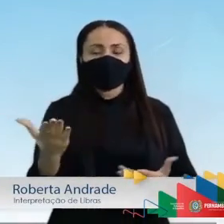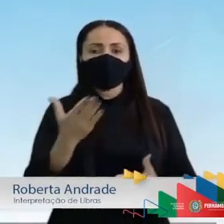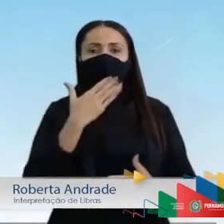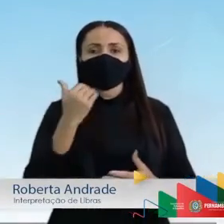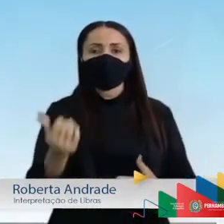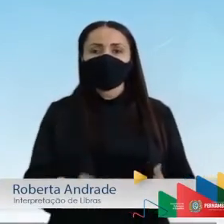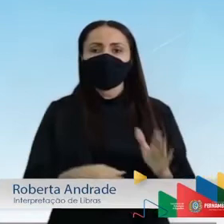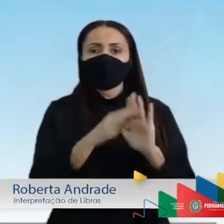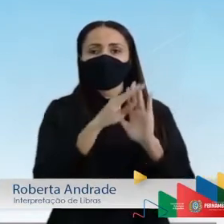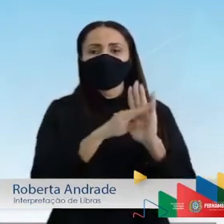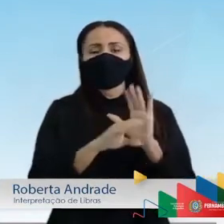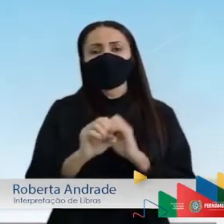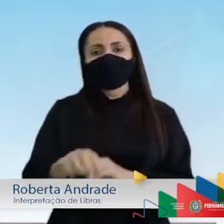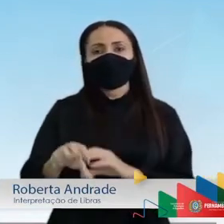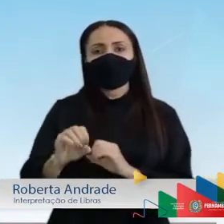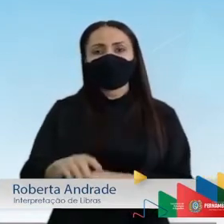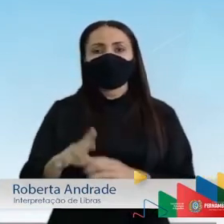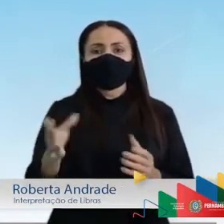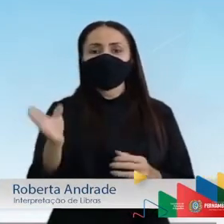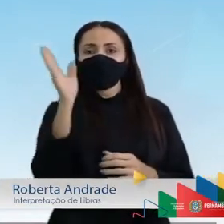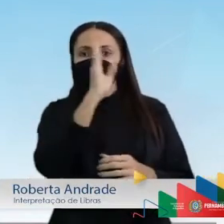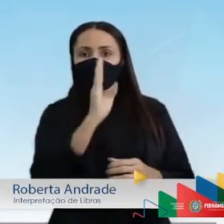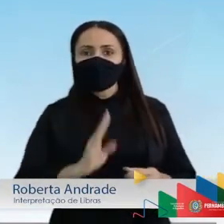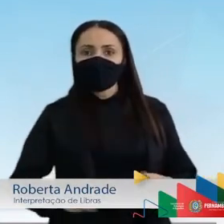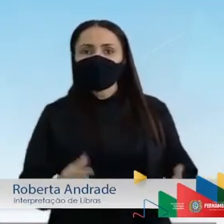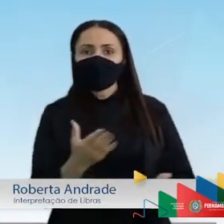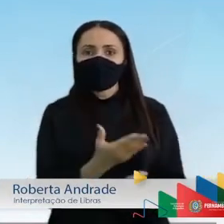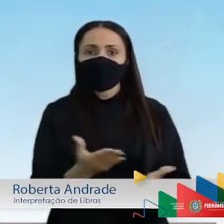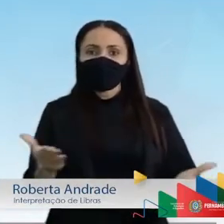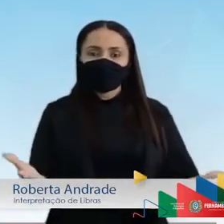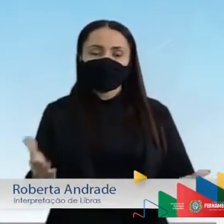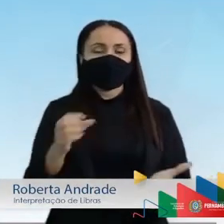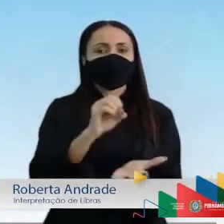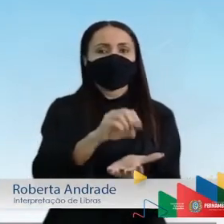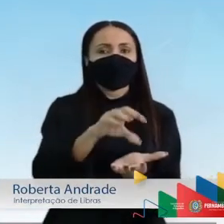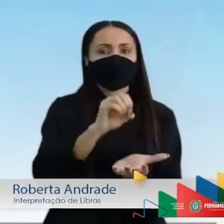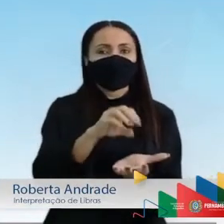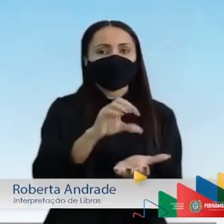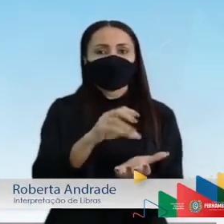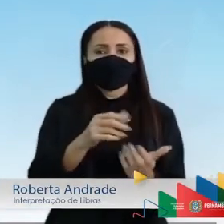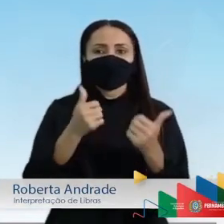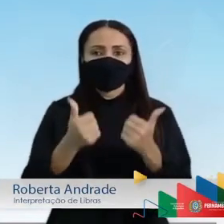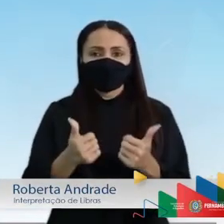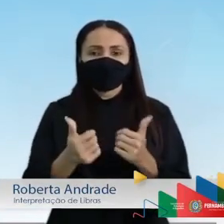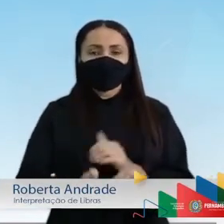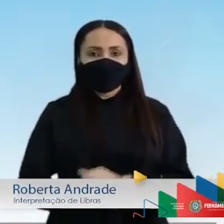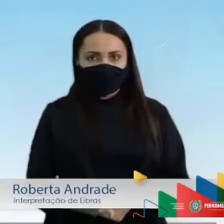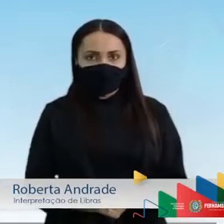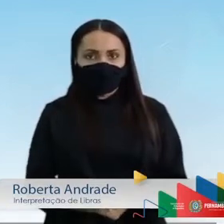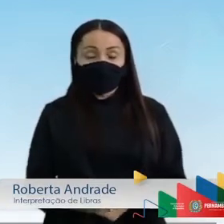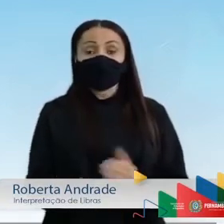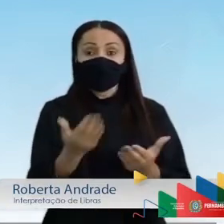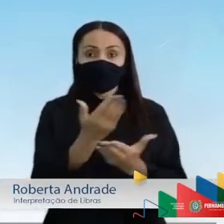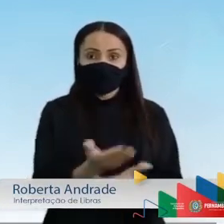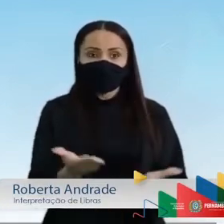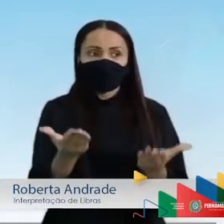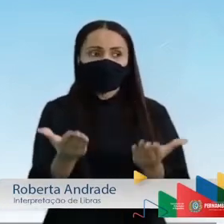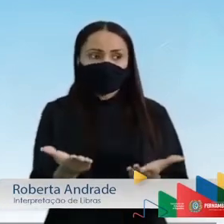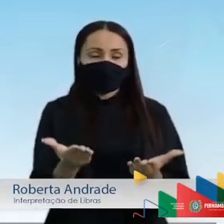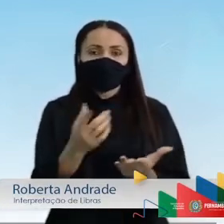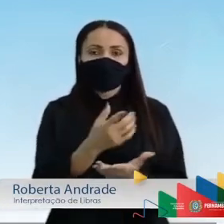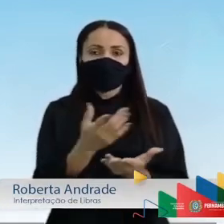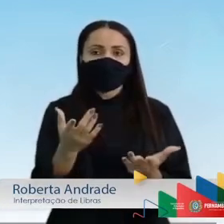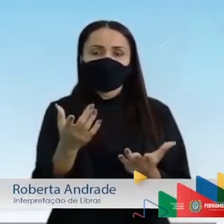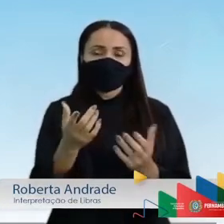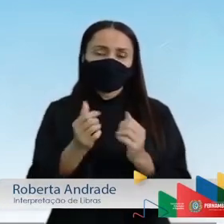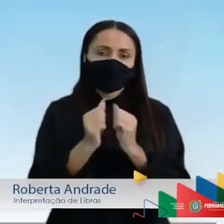melhor programa educacional do Brasil, o EducaPE. Você que está